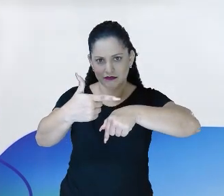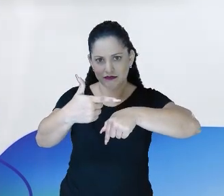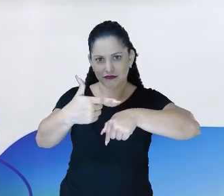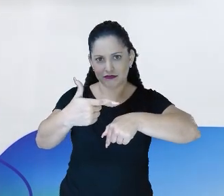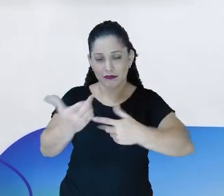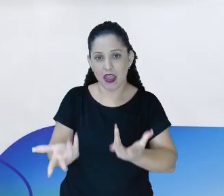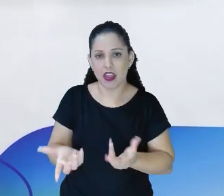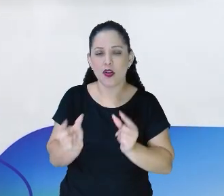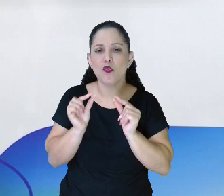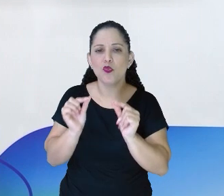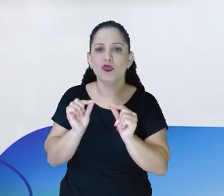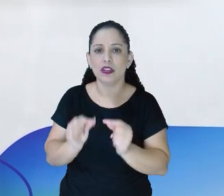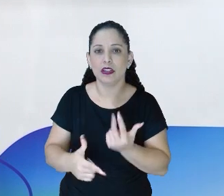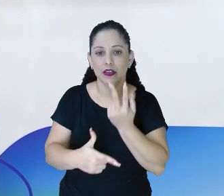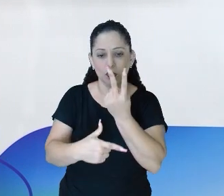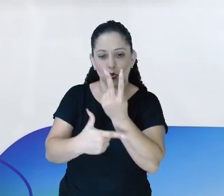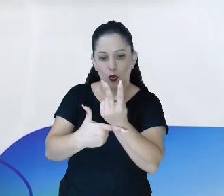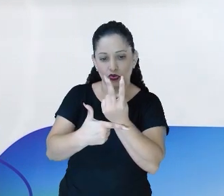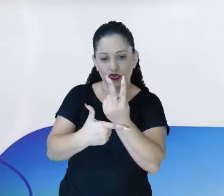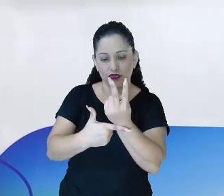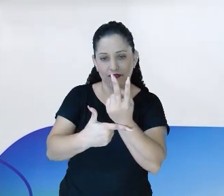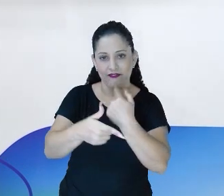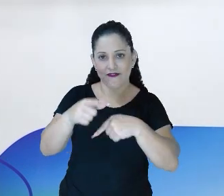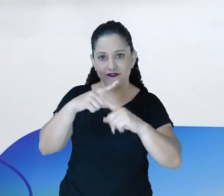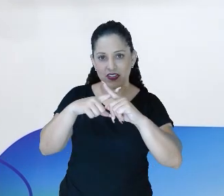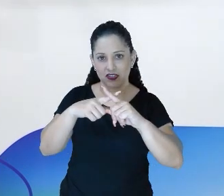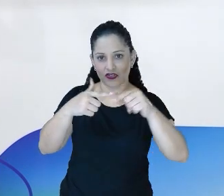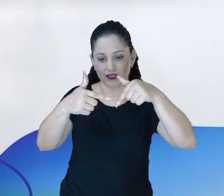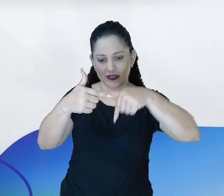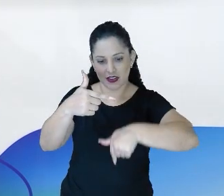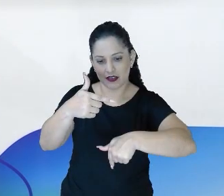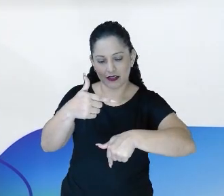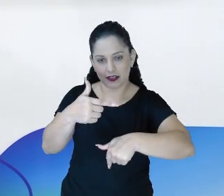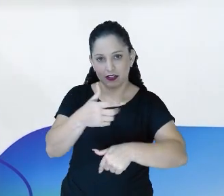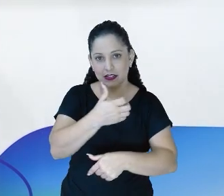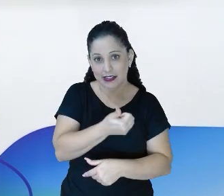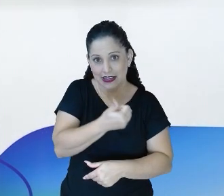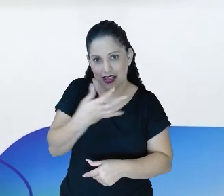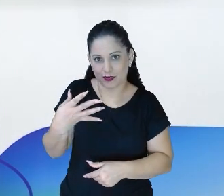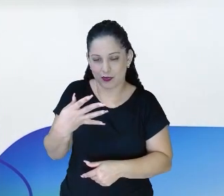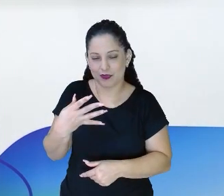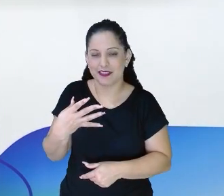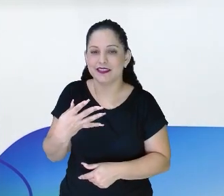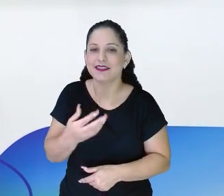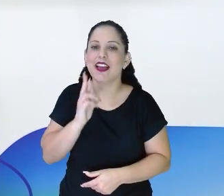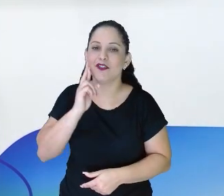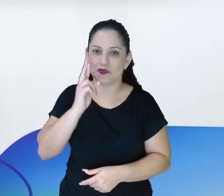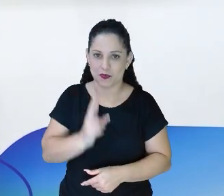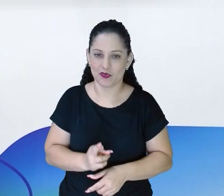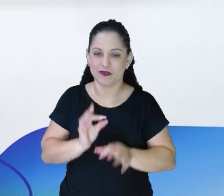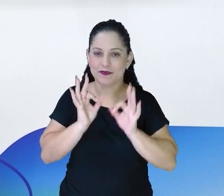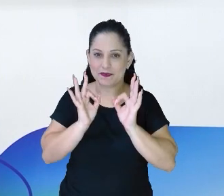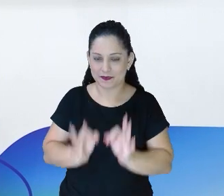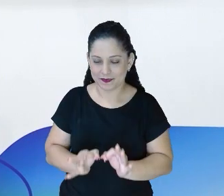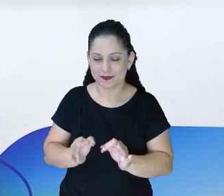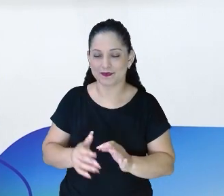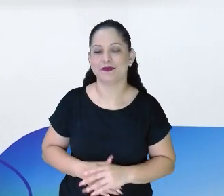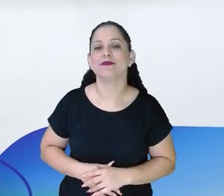dividendo. 2 vezes 7, 14. É exatamente a resposta.